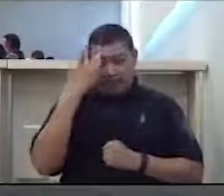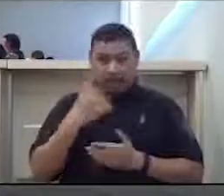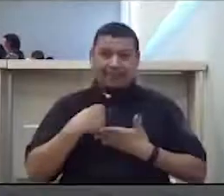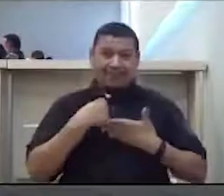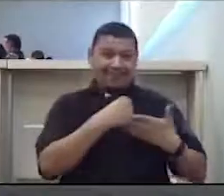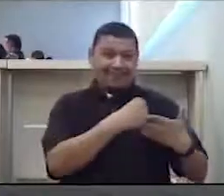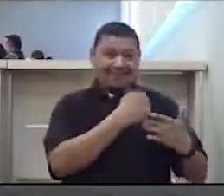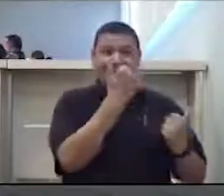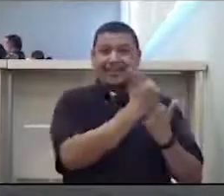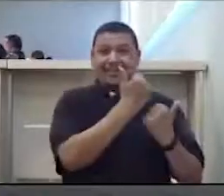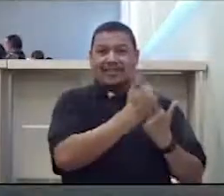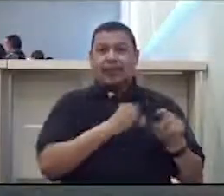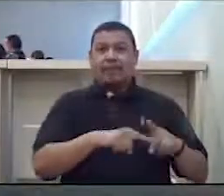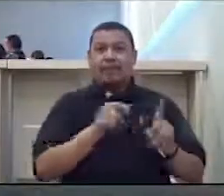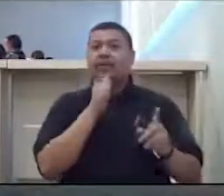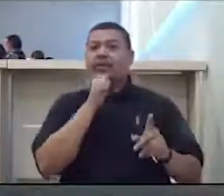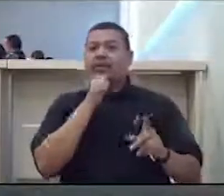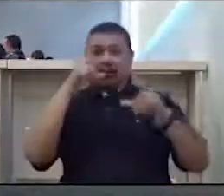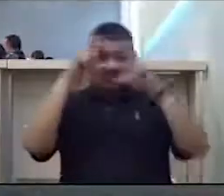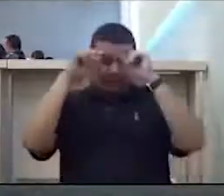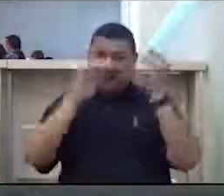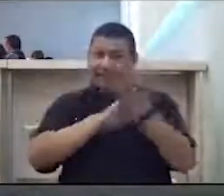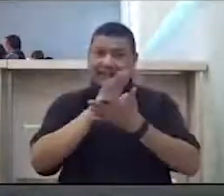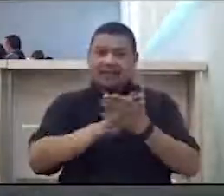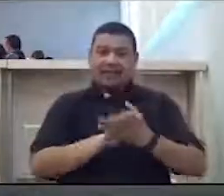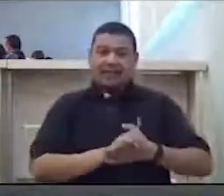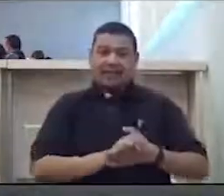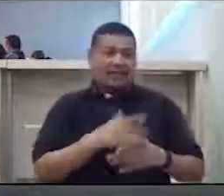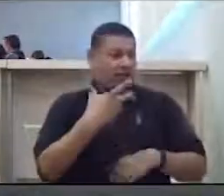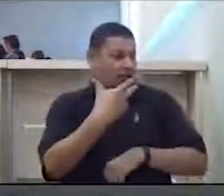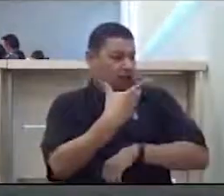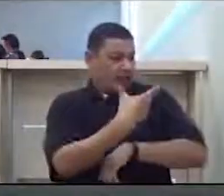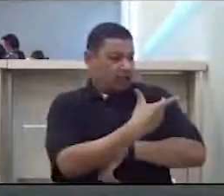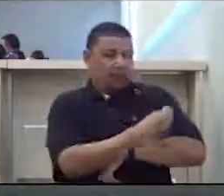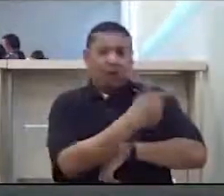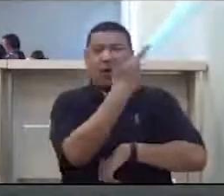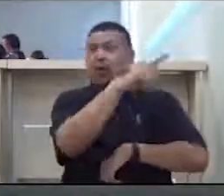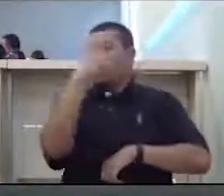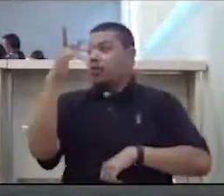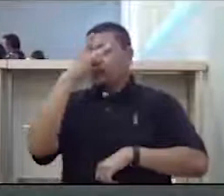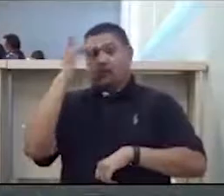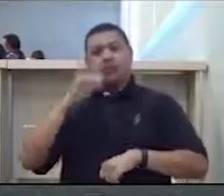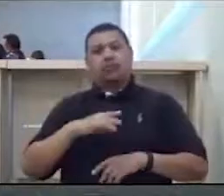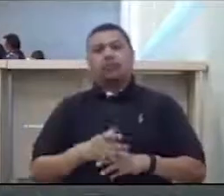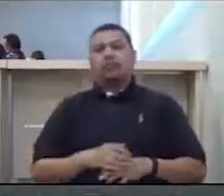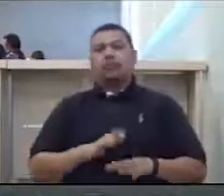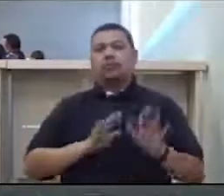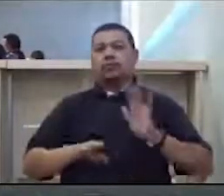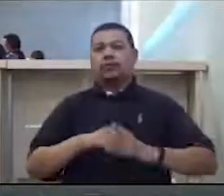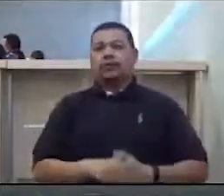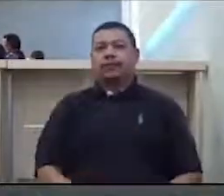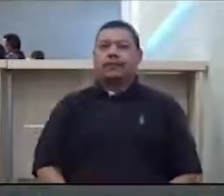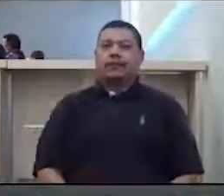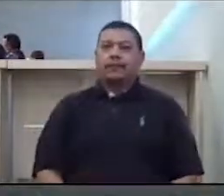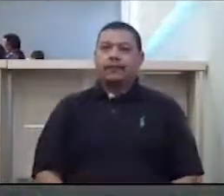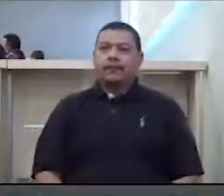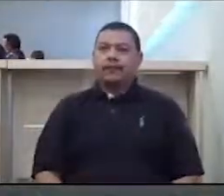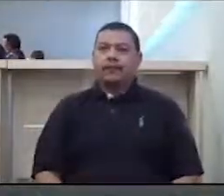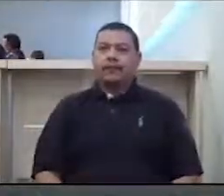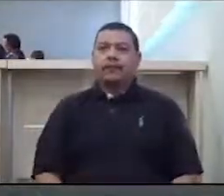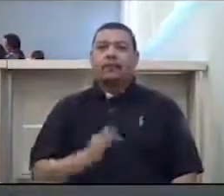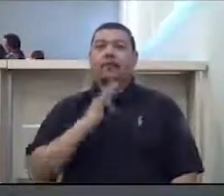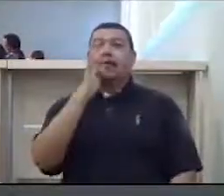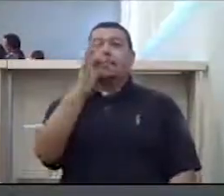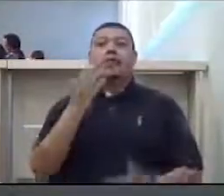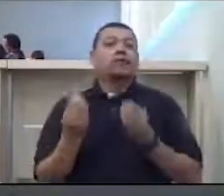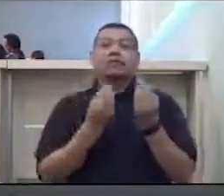para passar medicamentos em sonda de outras pessoas, até onde vão parar com isso? Até